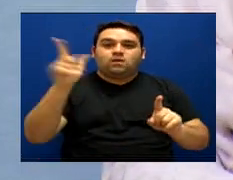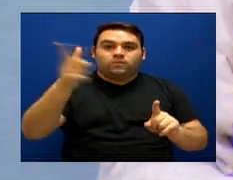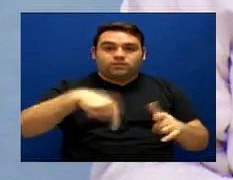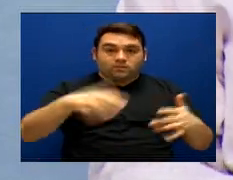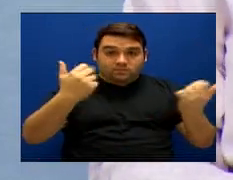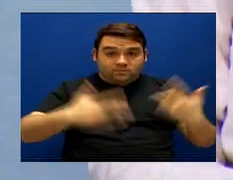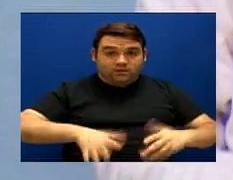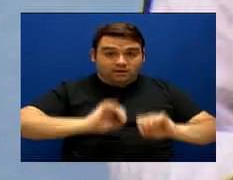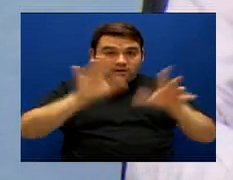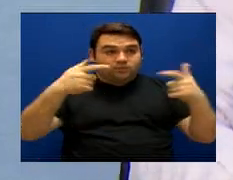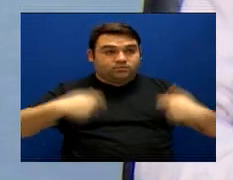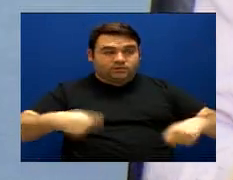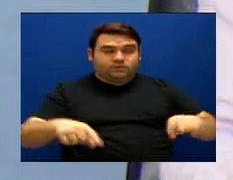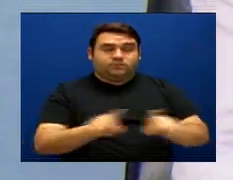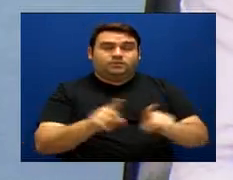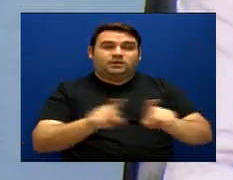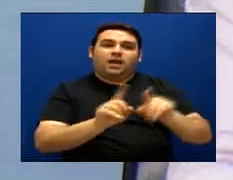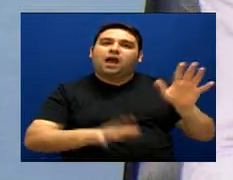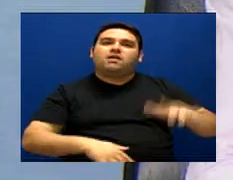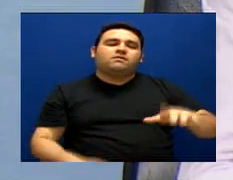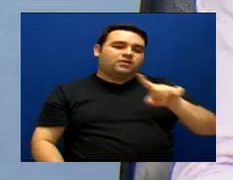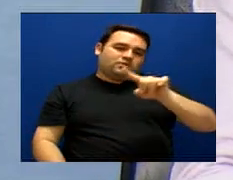quer esclarecer. Muitas vezes